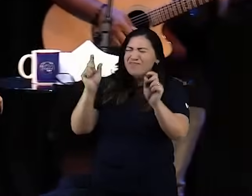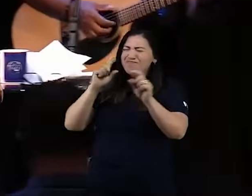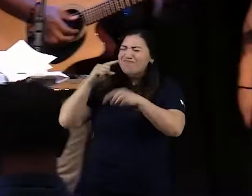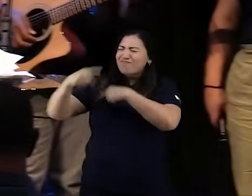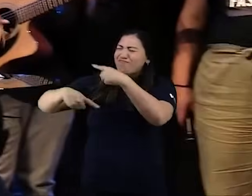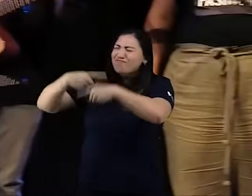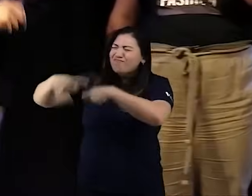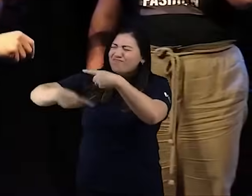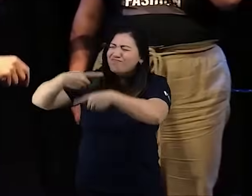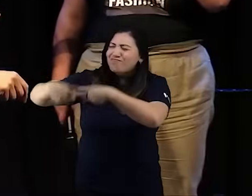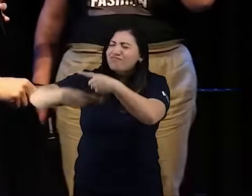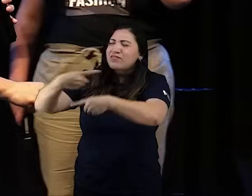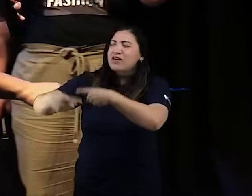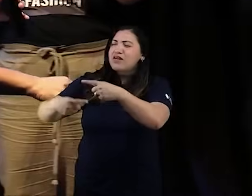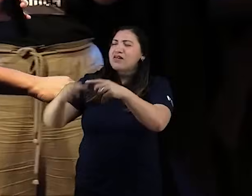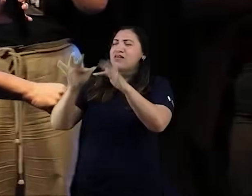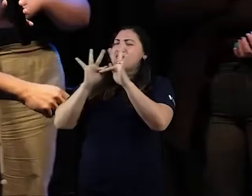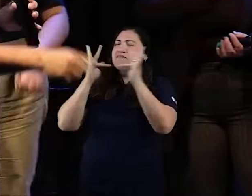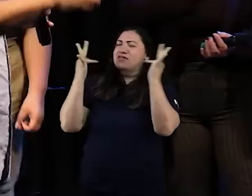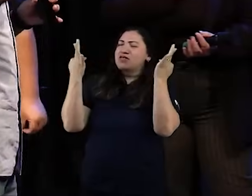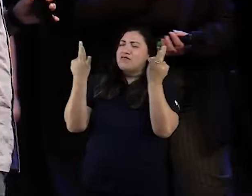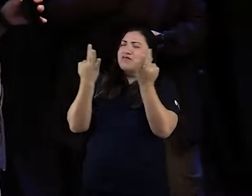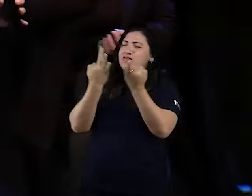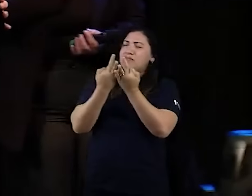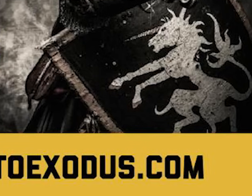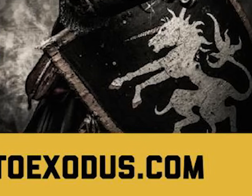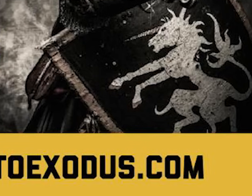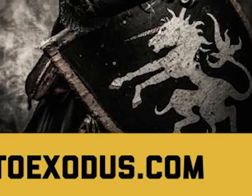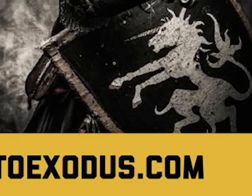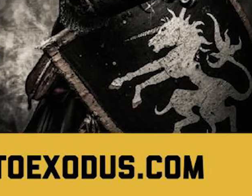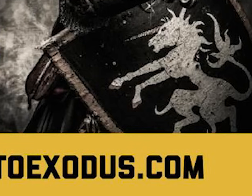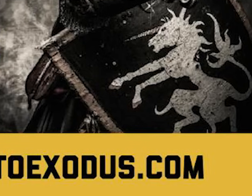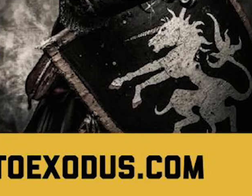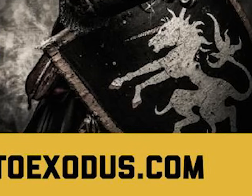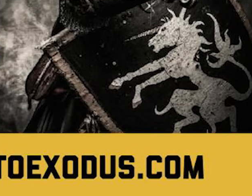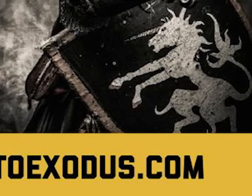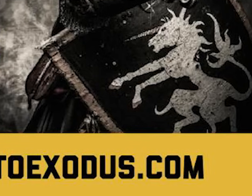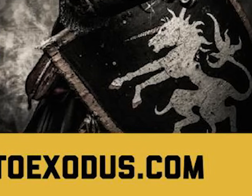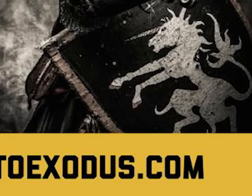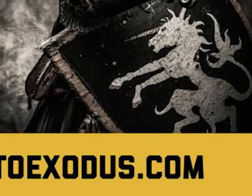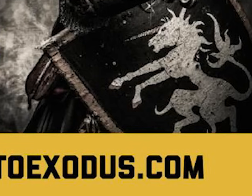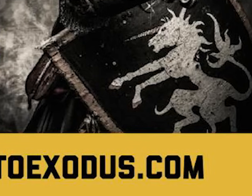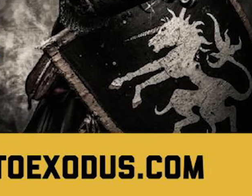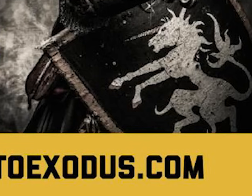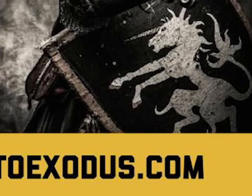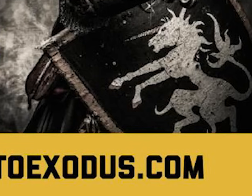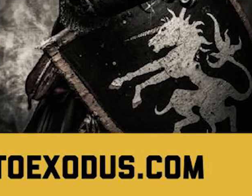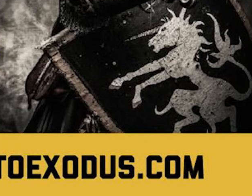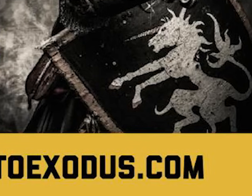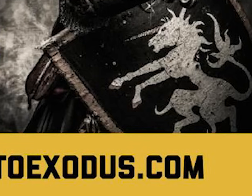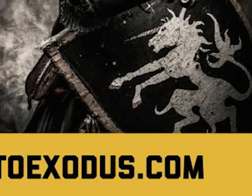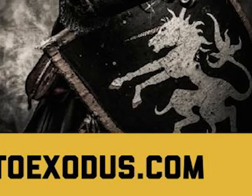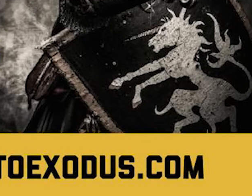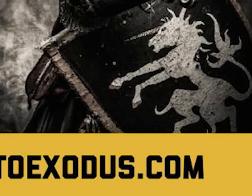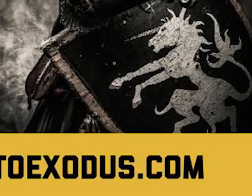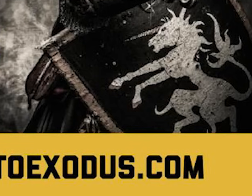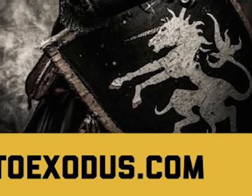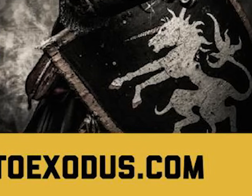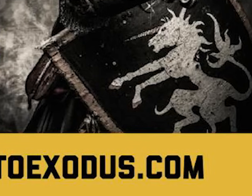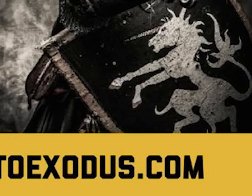descendência e a minha família dos caminhos errados que eu apontei eu quero em nome de